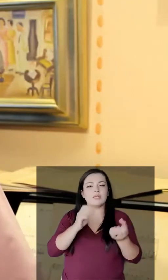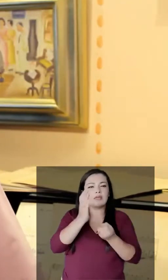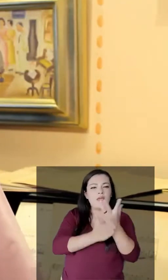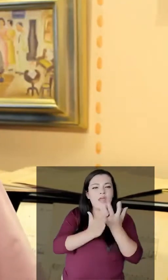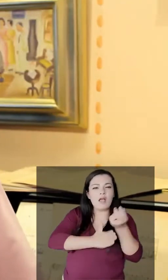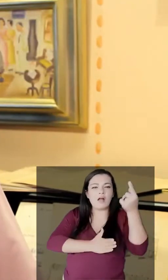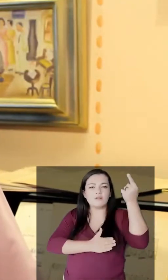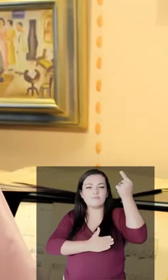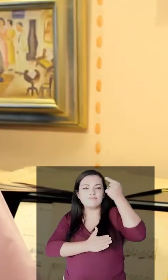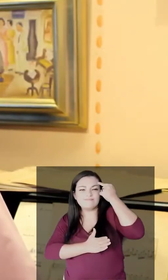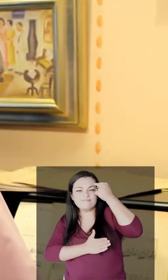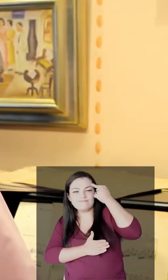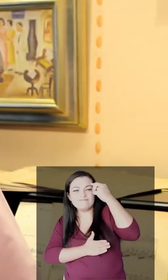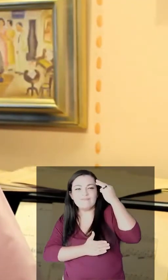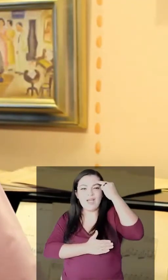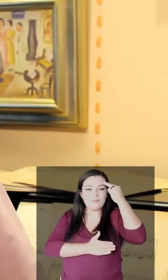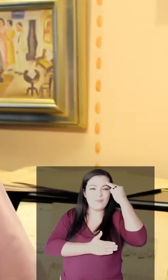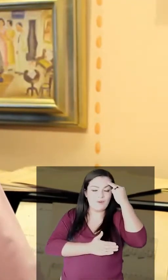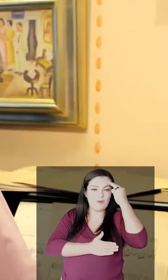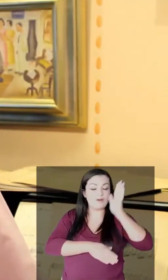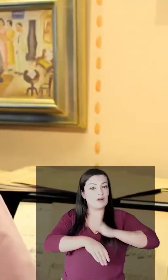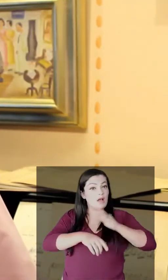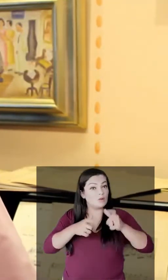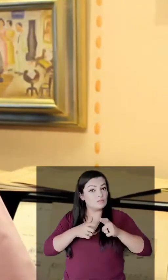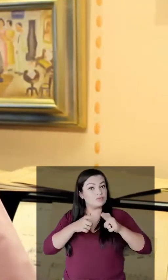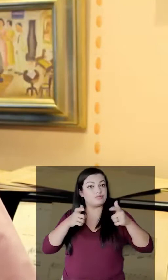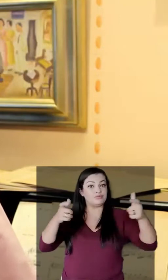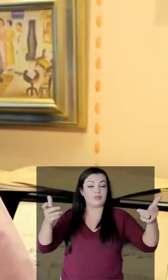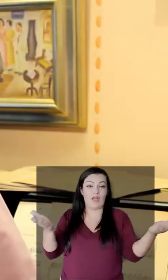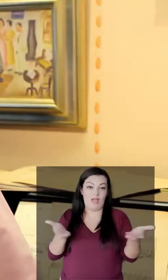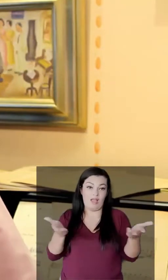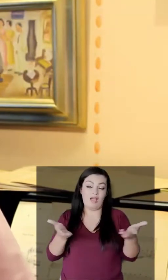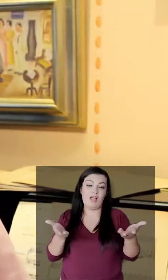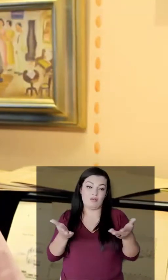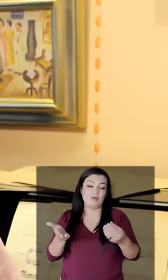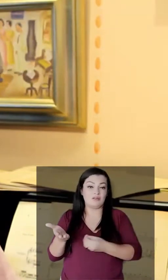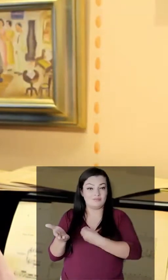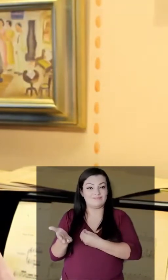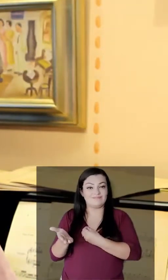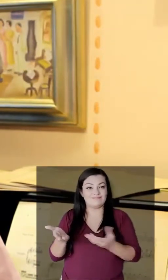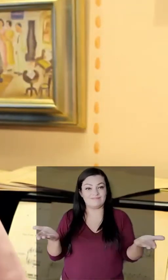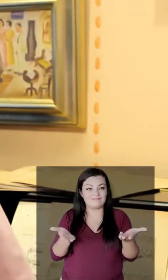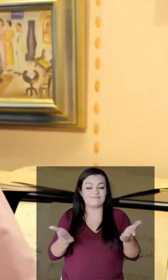esse conceito adquiriu um significado bem mais amplo nesta nova realidade que nós estamos